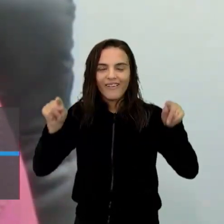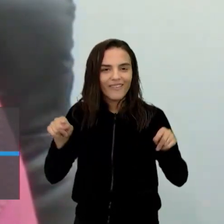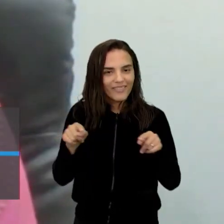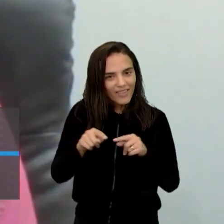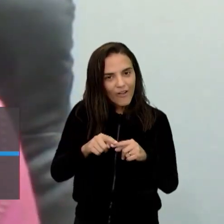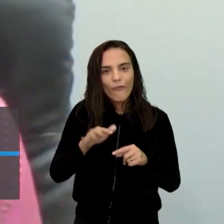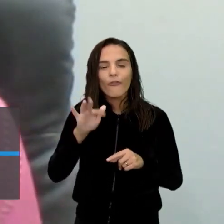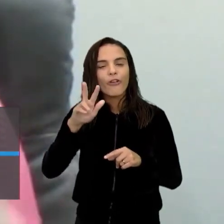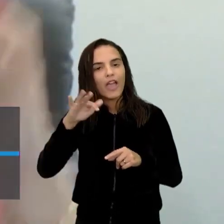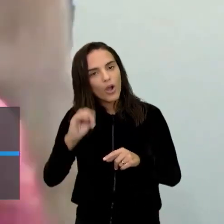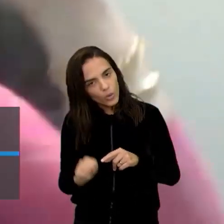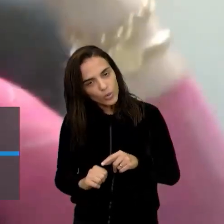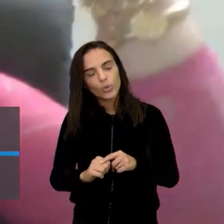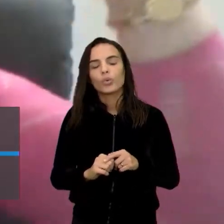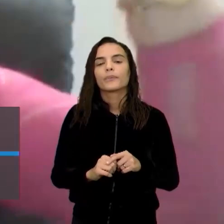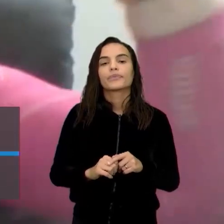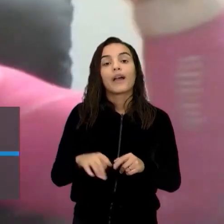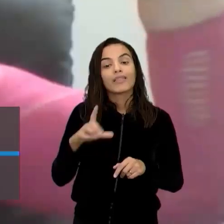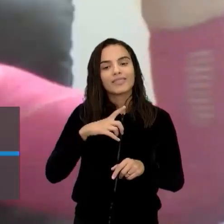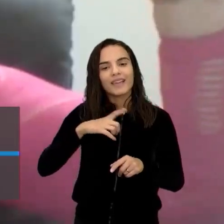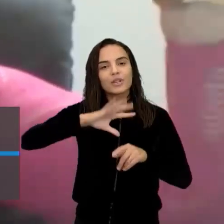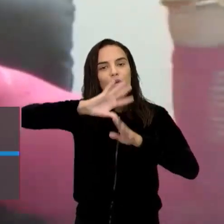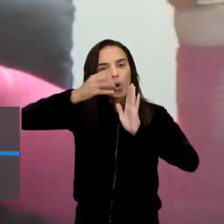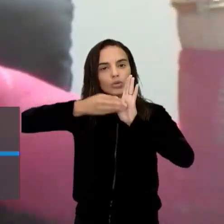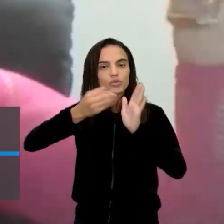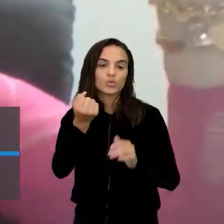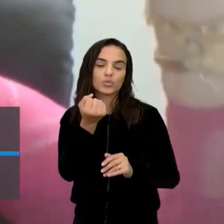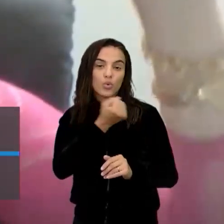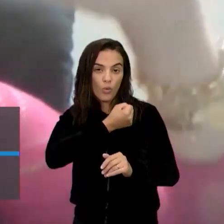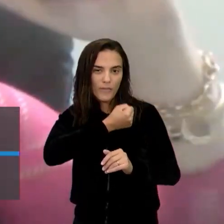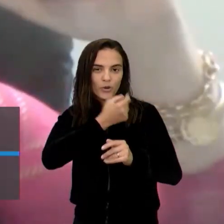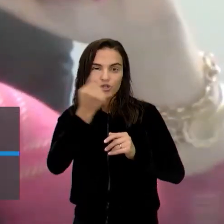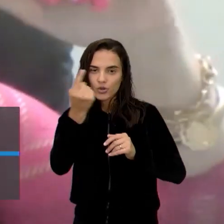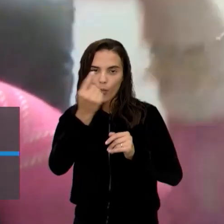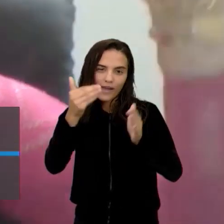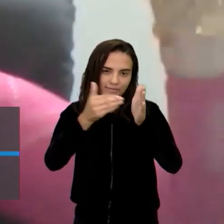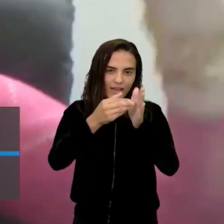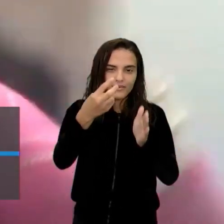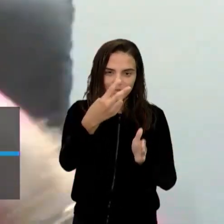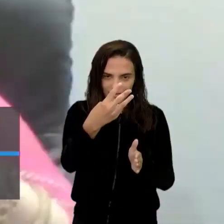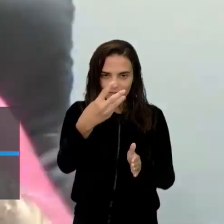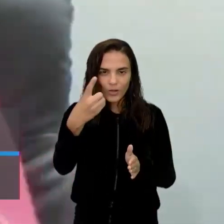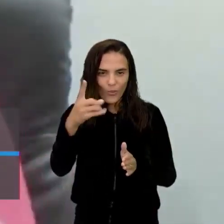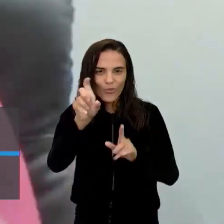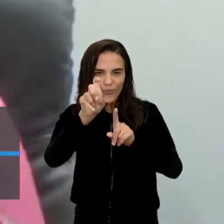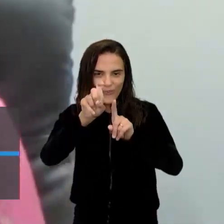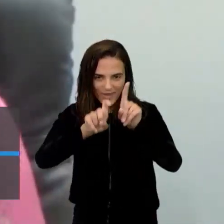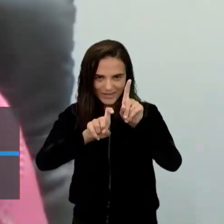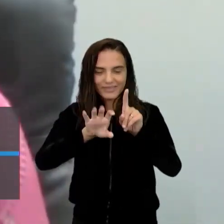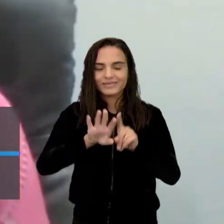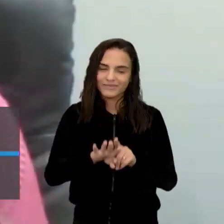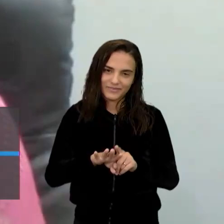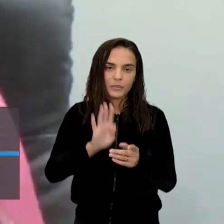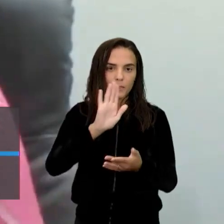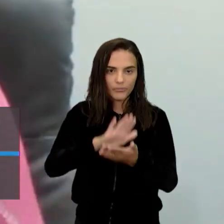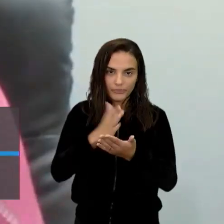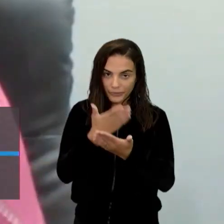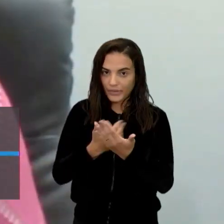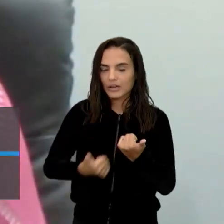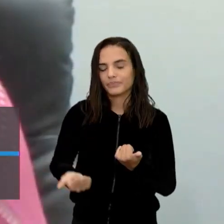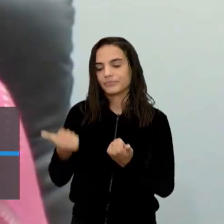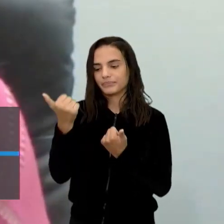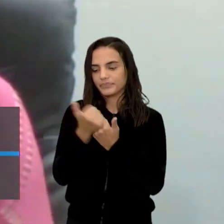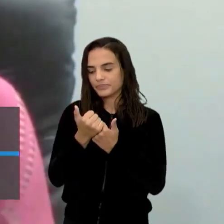velcro, tá? Então, aí ele tem lá todos os números de 1 a 31 do mês, né? E tem no velcro. Então,